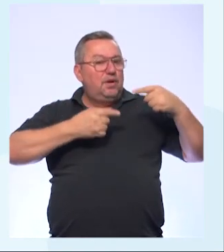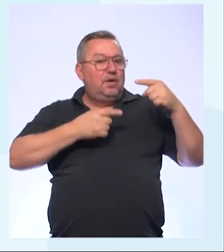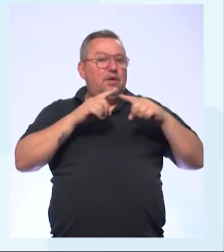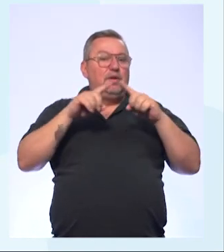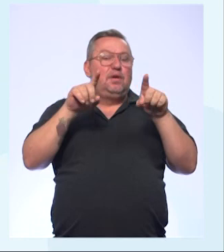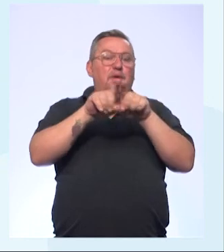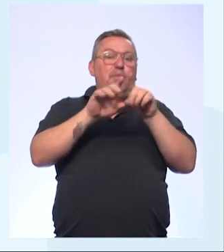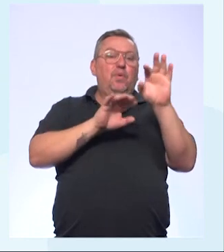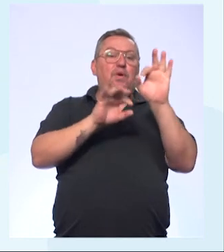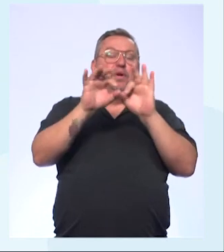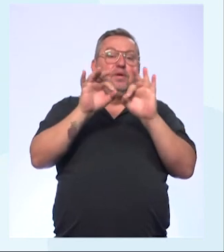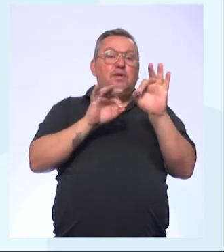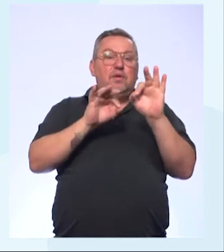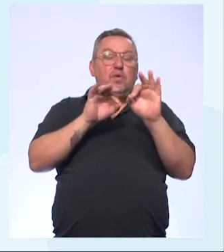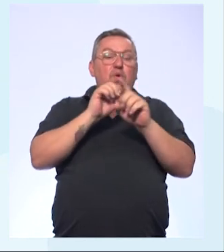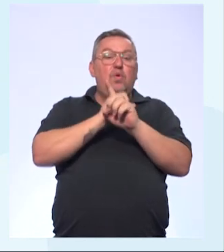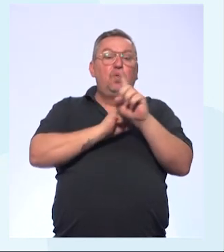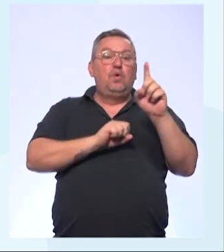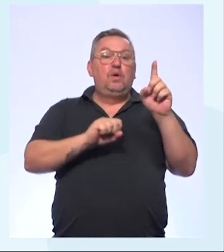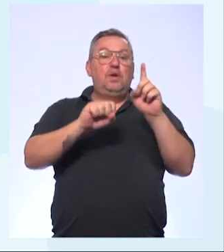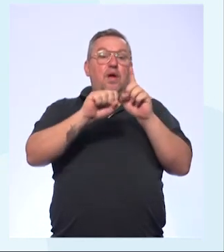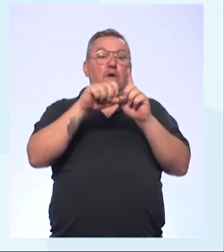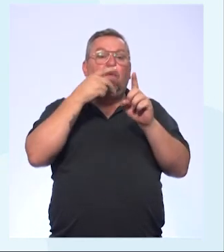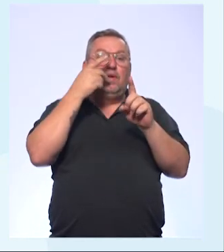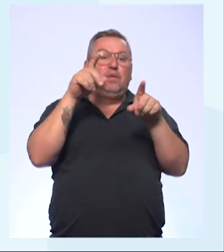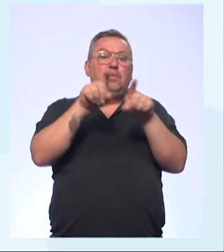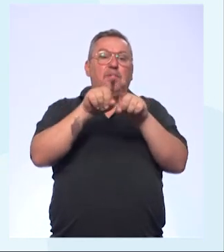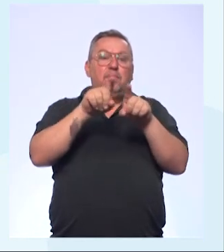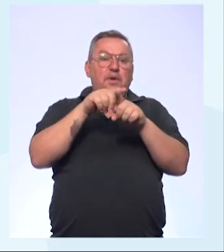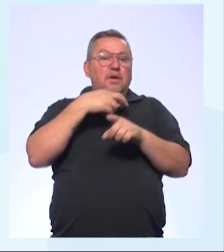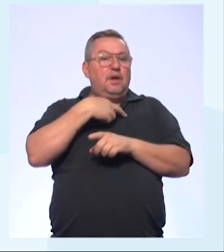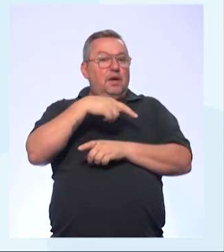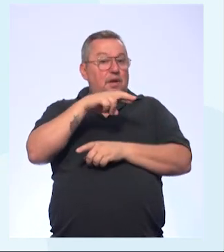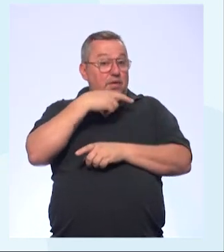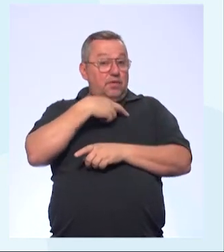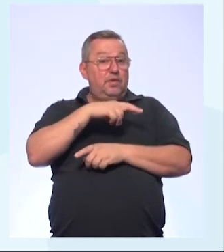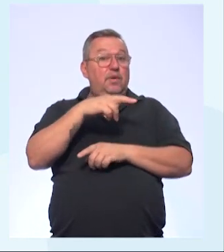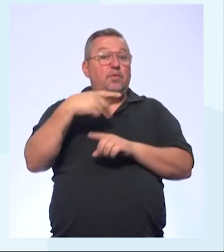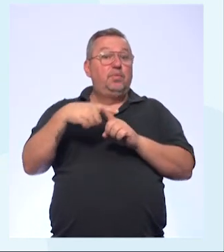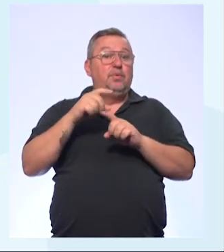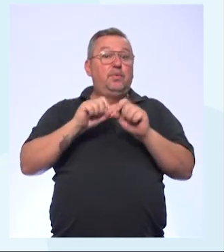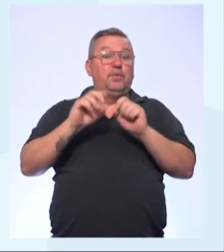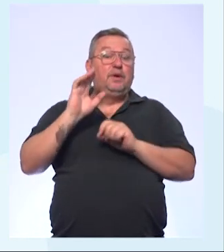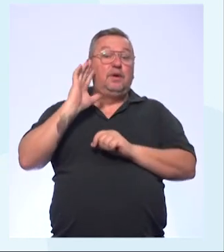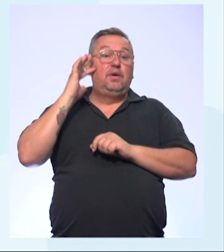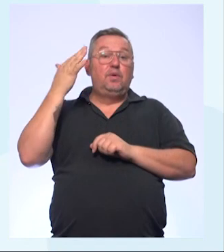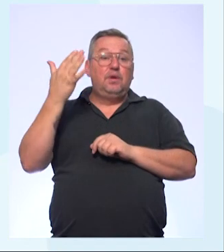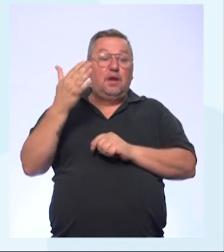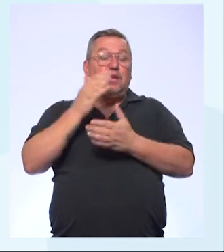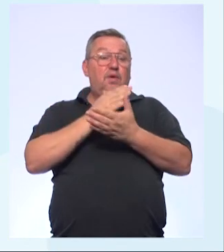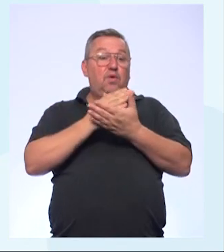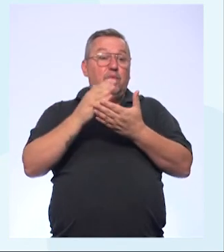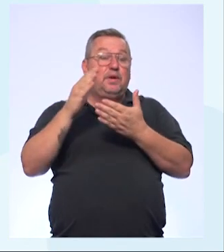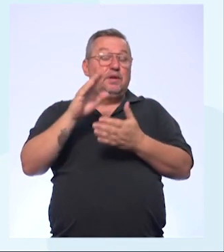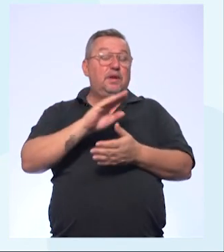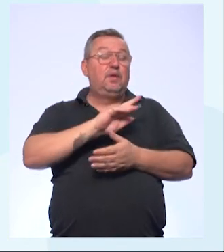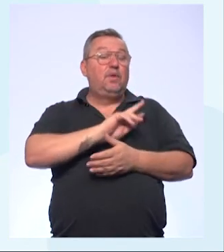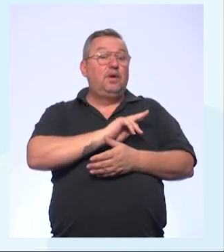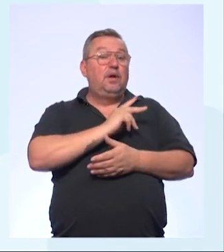sua organização social. Falamos sim da religião, afinal de contas, é a partir dos hebreus aí que a gente